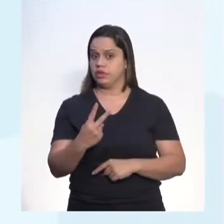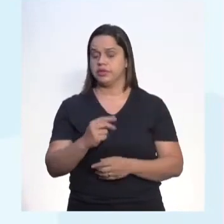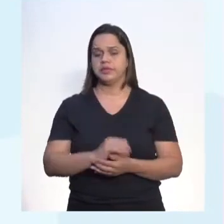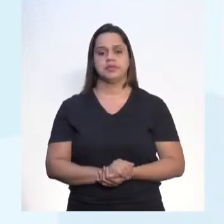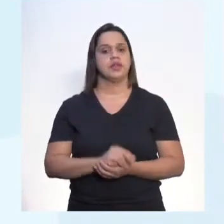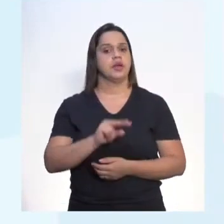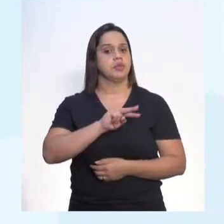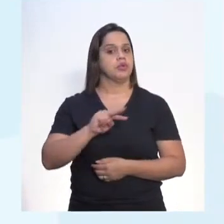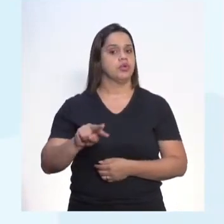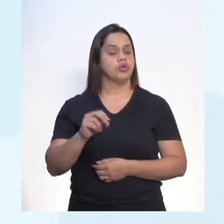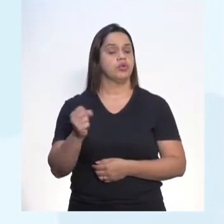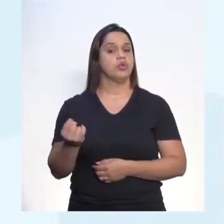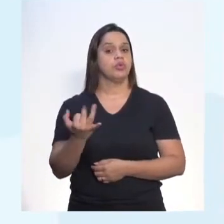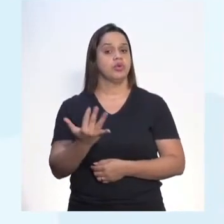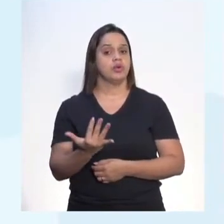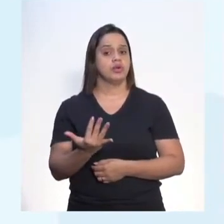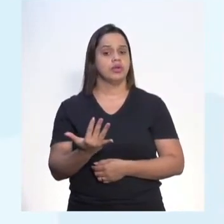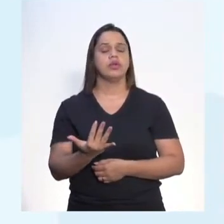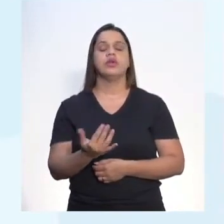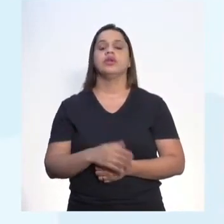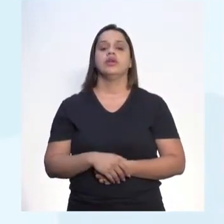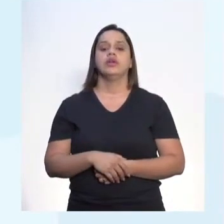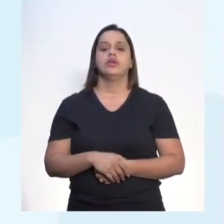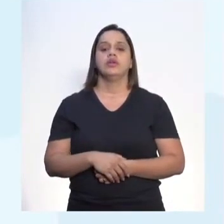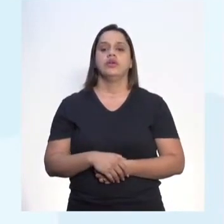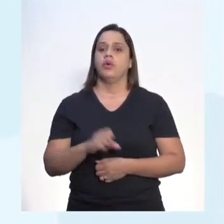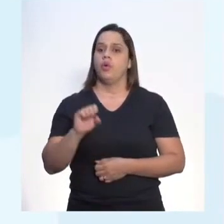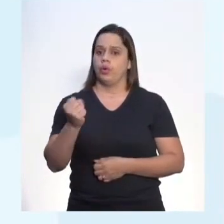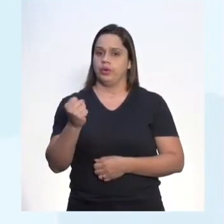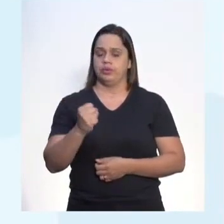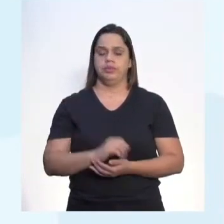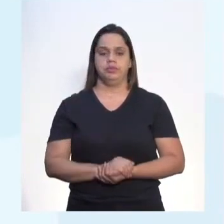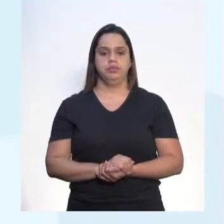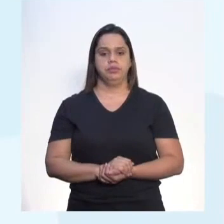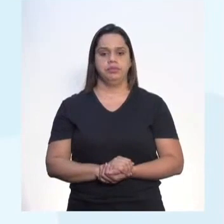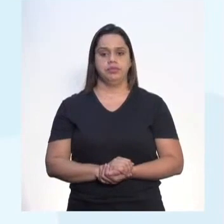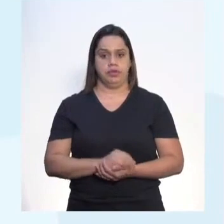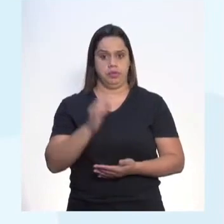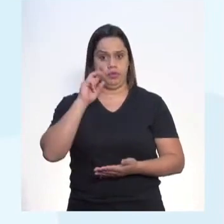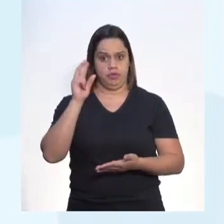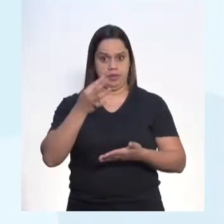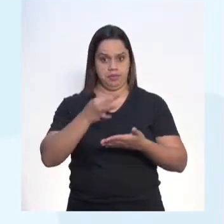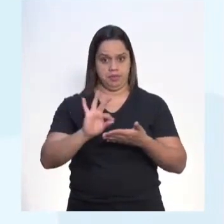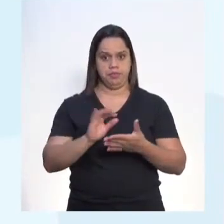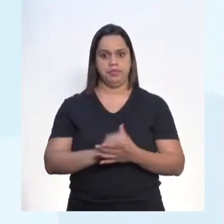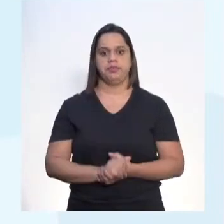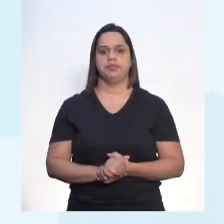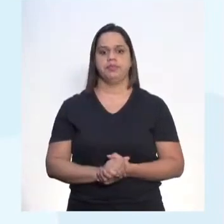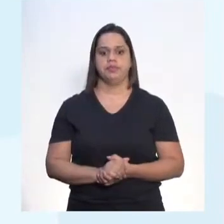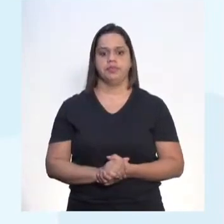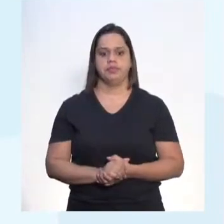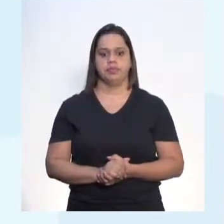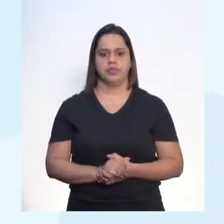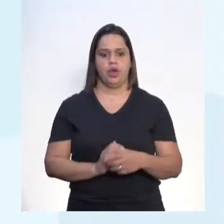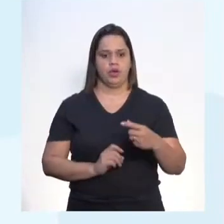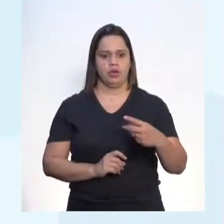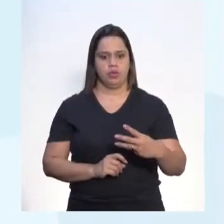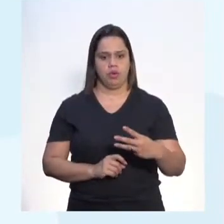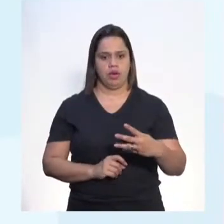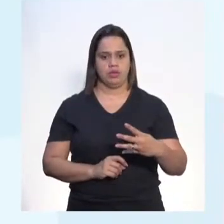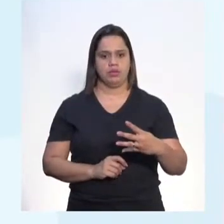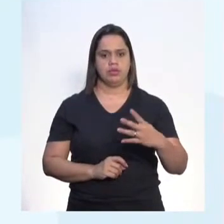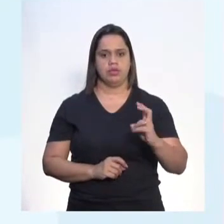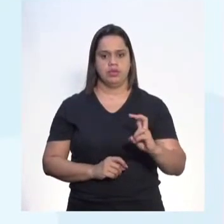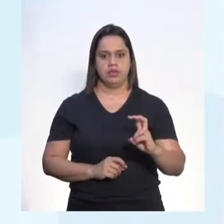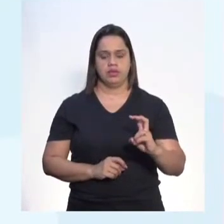Olha a multiplicação aqui. 4 vezes 2, 8. Vamos conferir? 1, 2, 3,